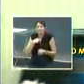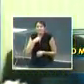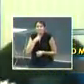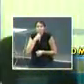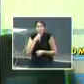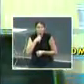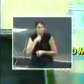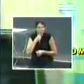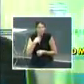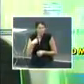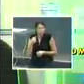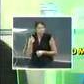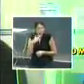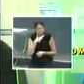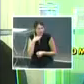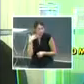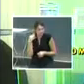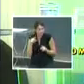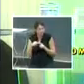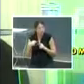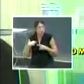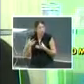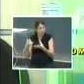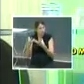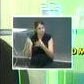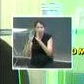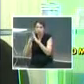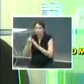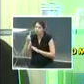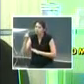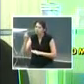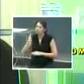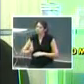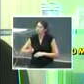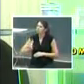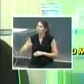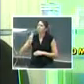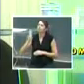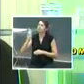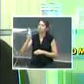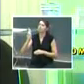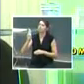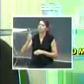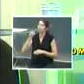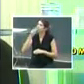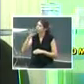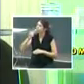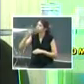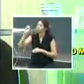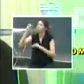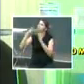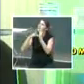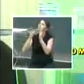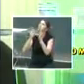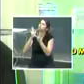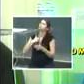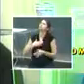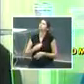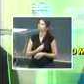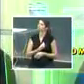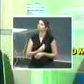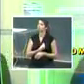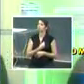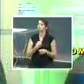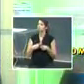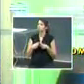mesmo morrendo, eu vou continuar adorando, glorificando, exaltando, bendizendo o nome do Senhor na minha vida.